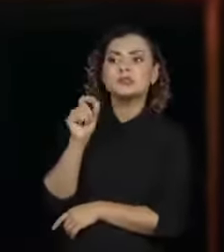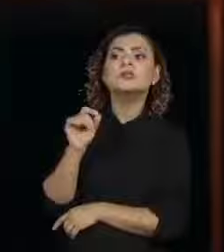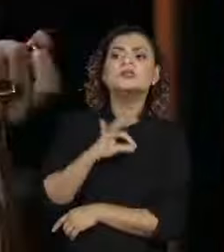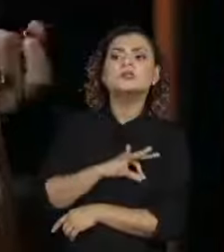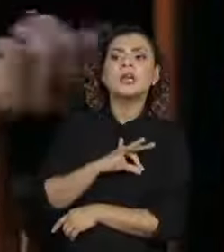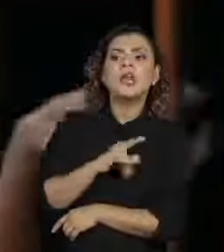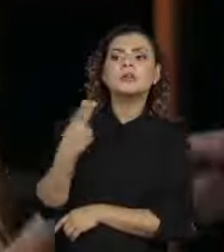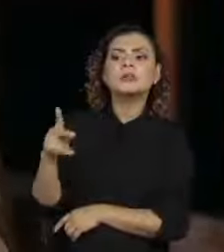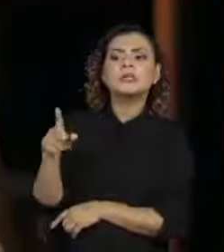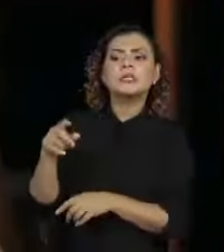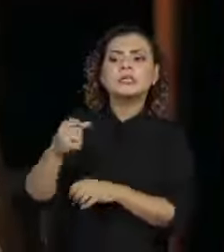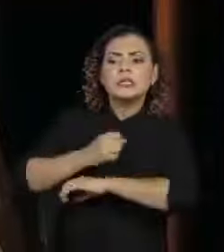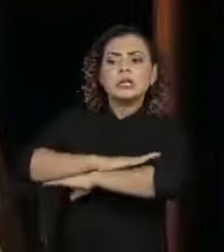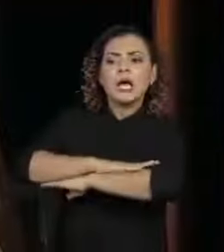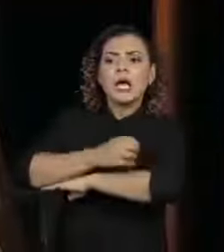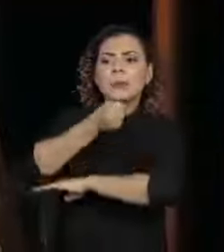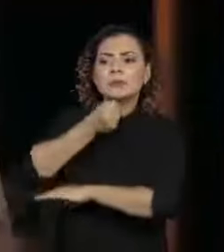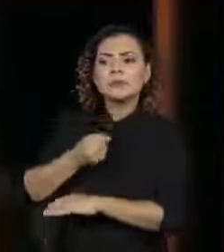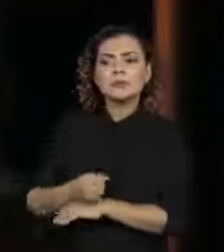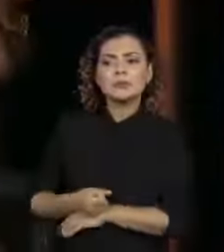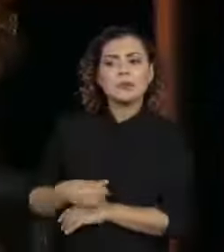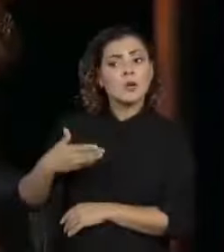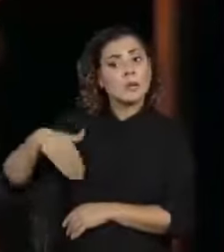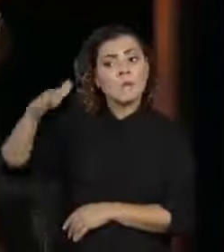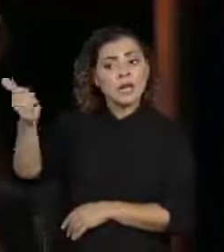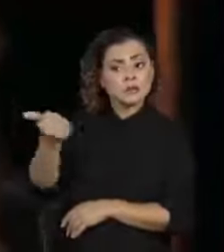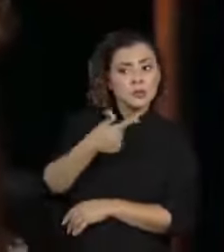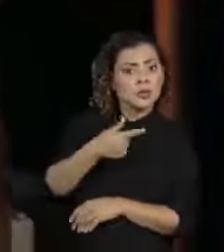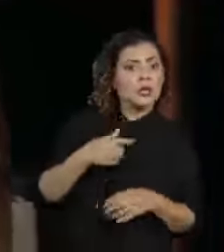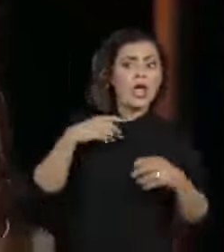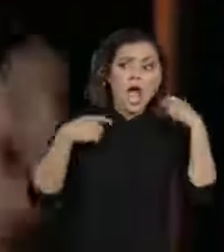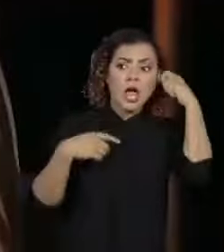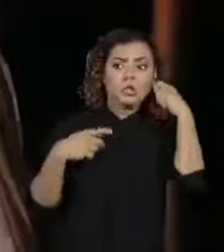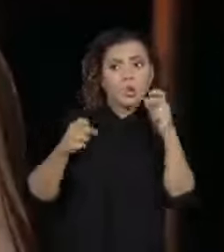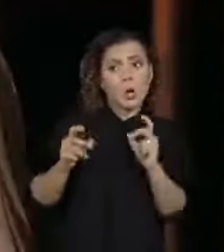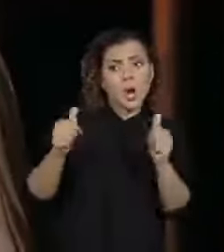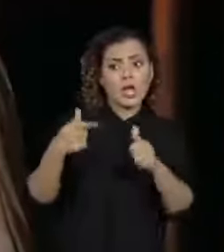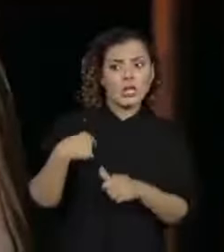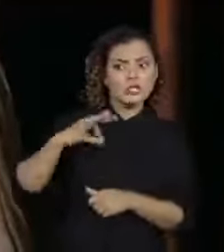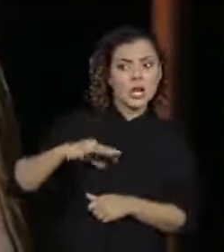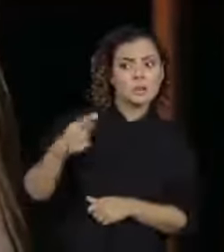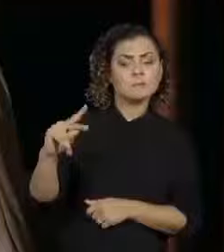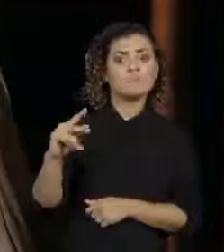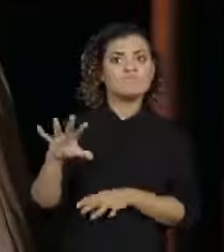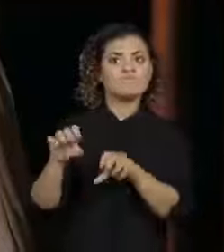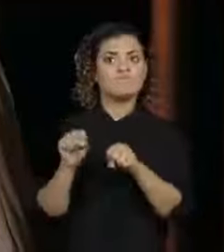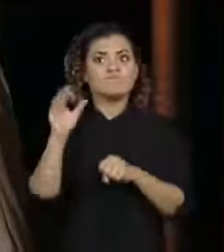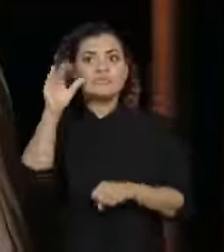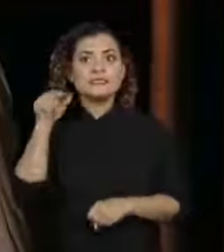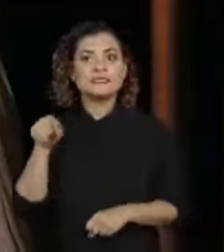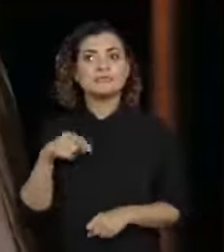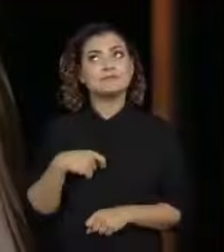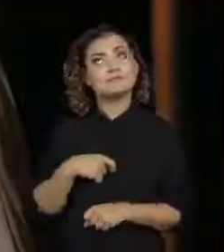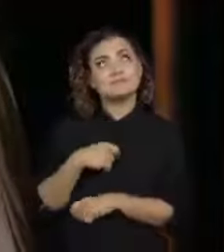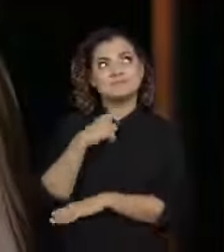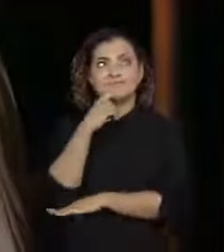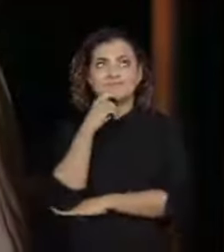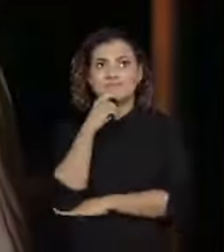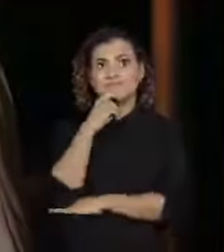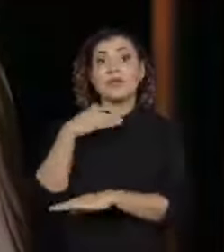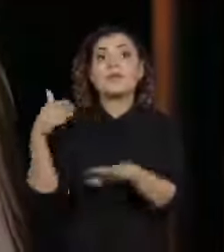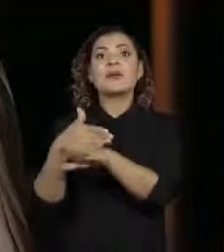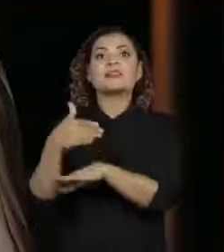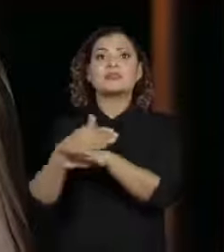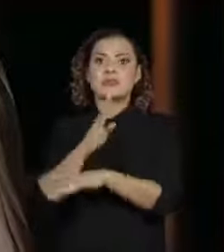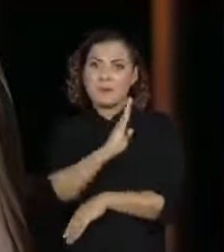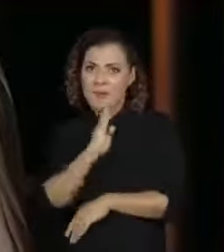Eu tô que sempre muito mais que eu adoro tomar cerveja bem aí ficou né mas só o